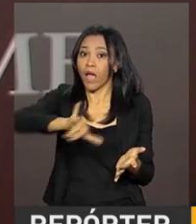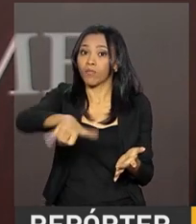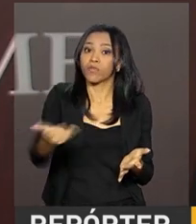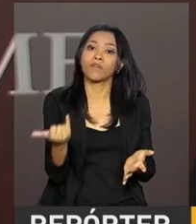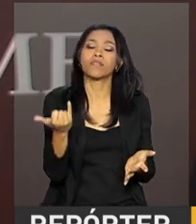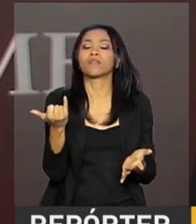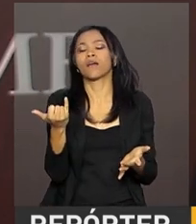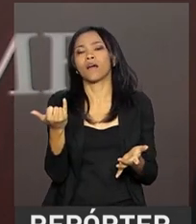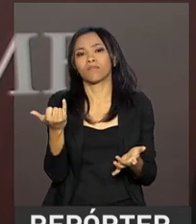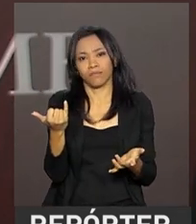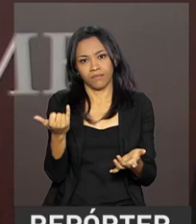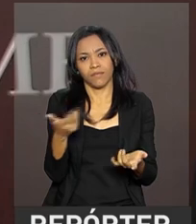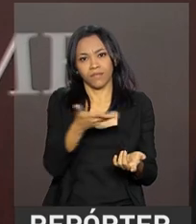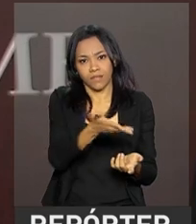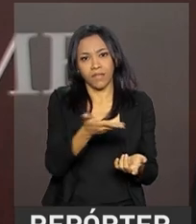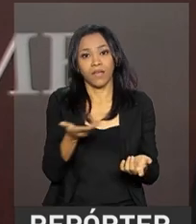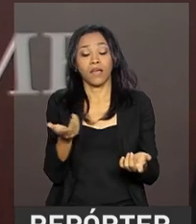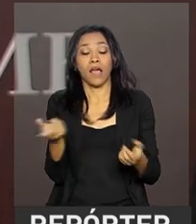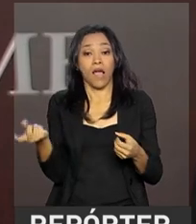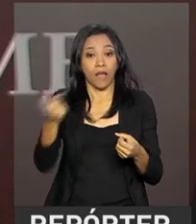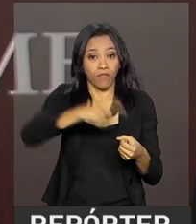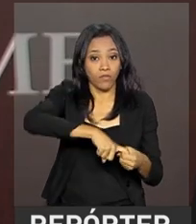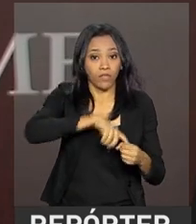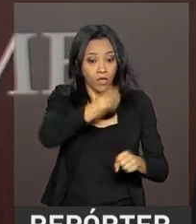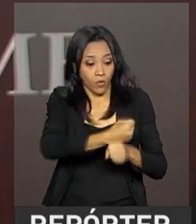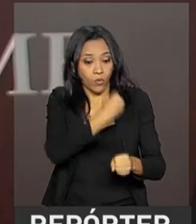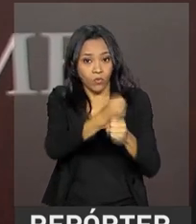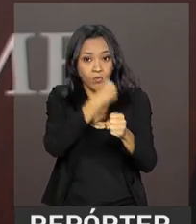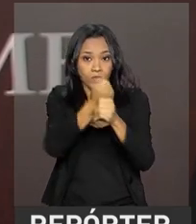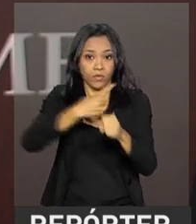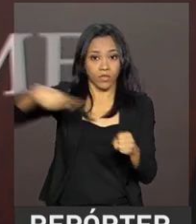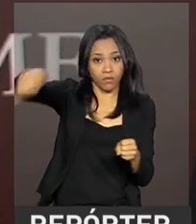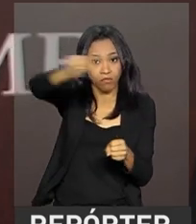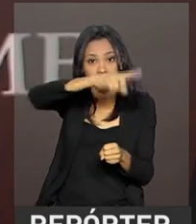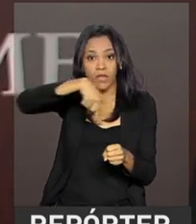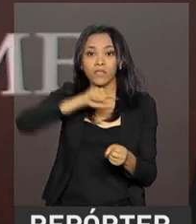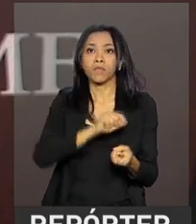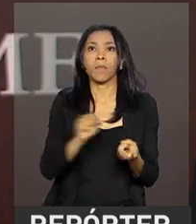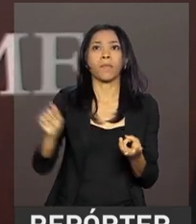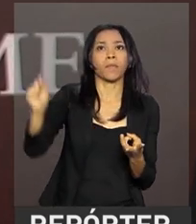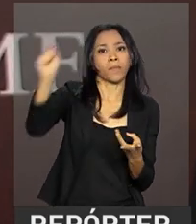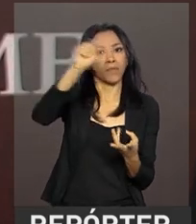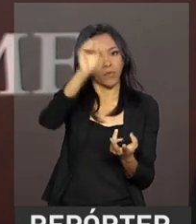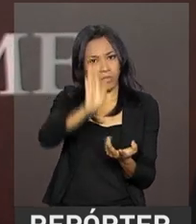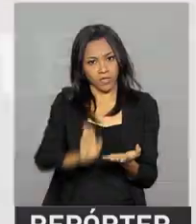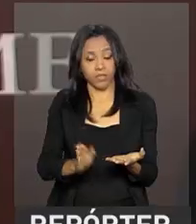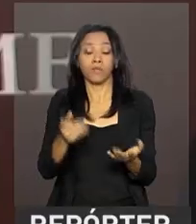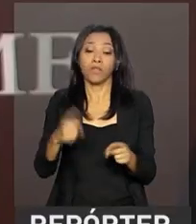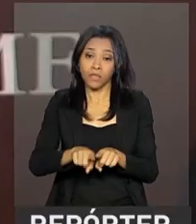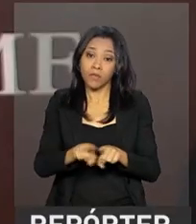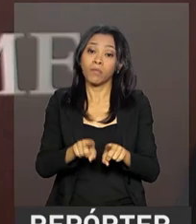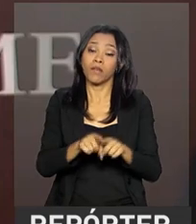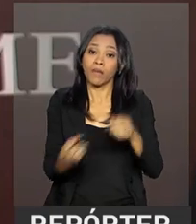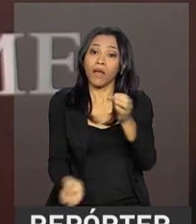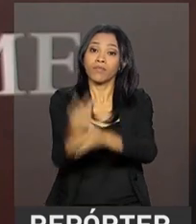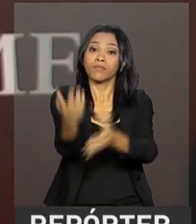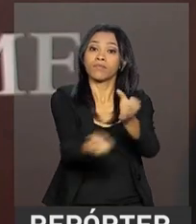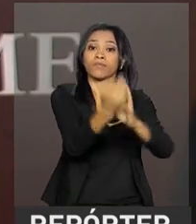combater o desperdício, você vai retomar essas obras e, consequentemente, gerar os empregos. O